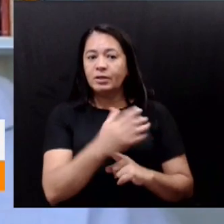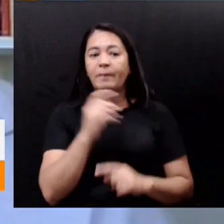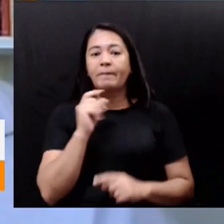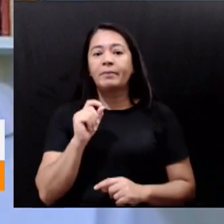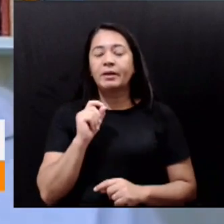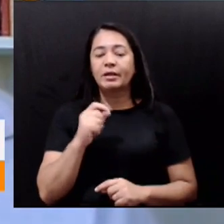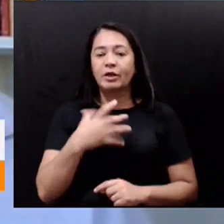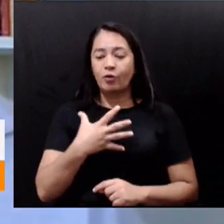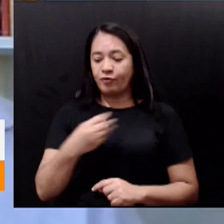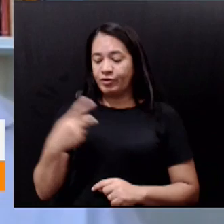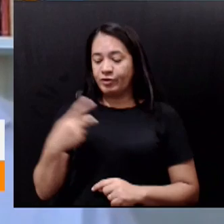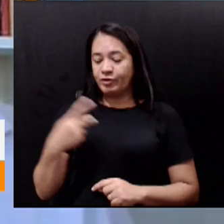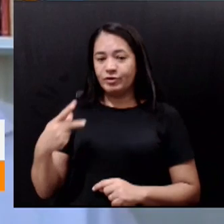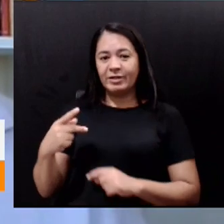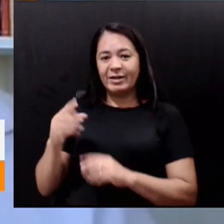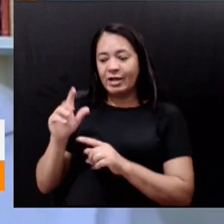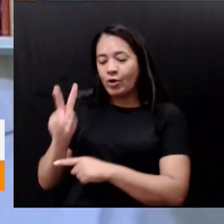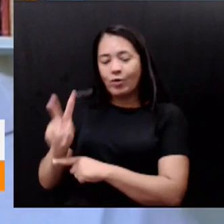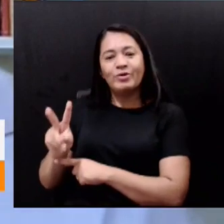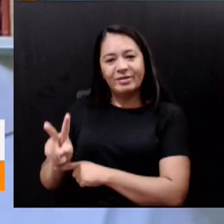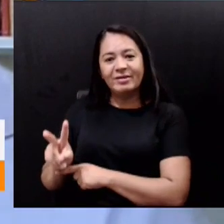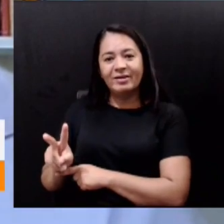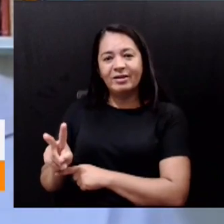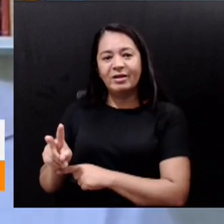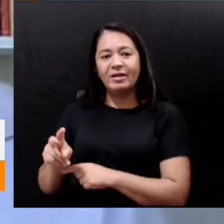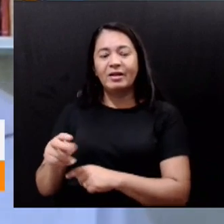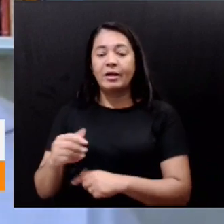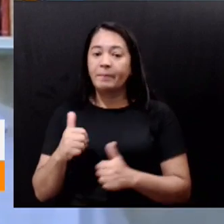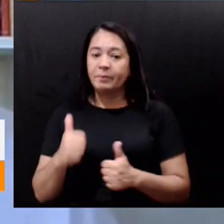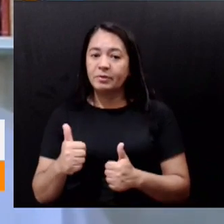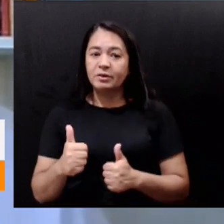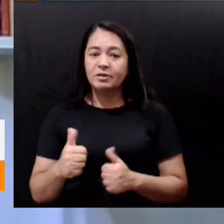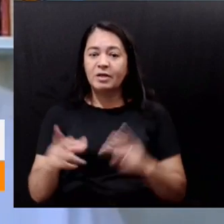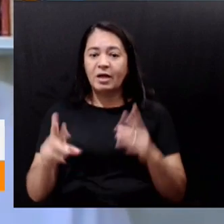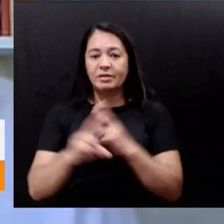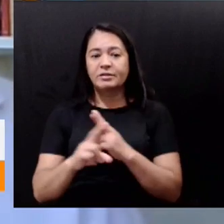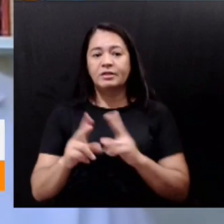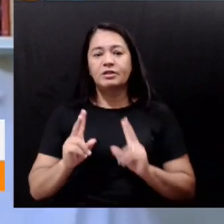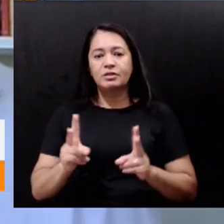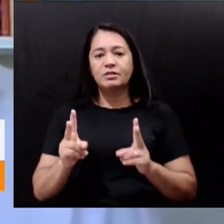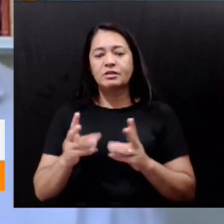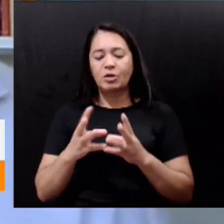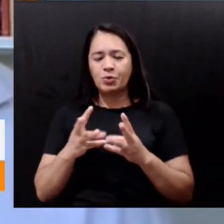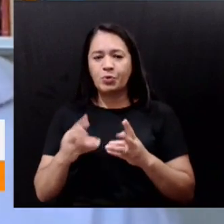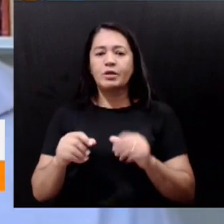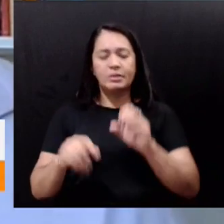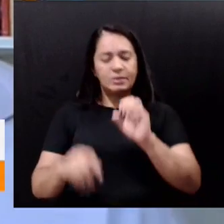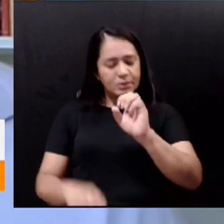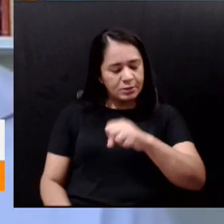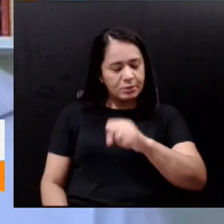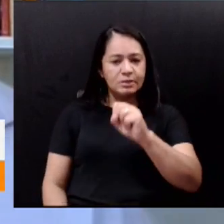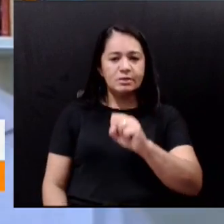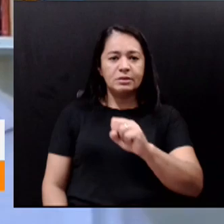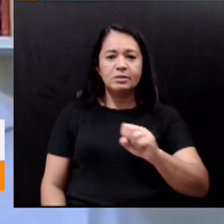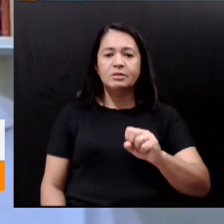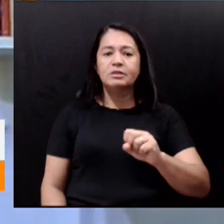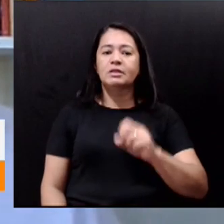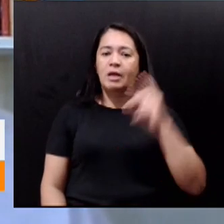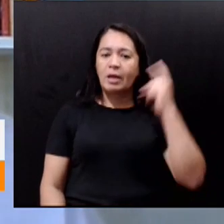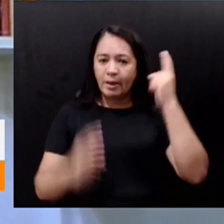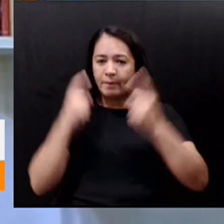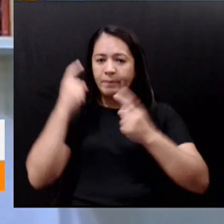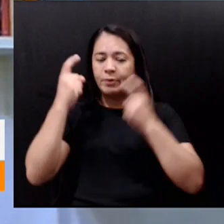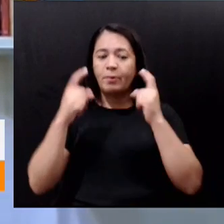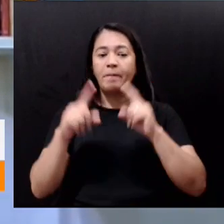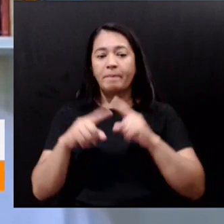bom ressaltar isso também. As relações estão, sim, corroídas? Sim, é um cenário preocupante, como eu disse. Mas